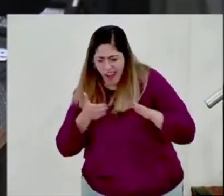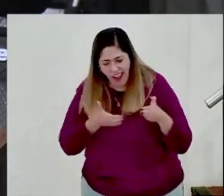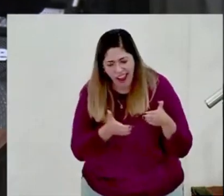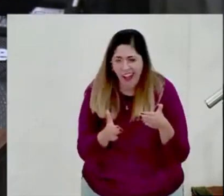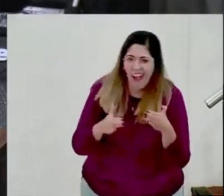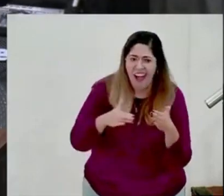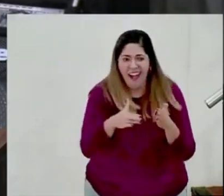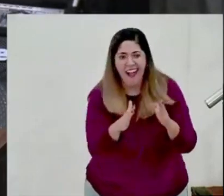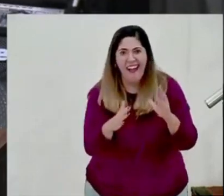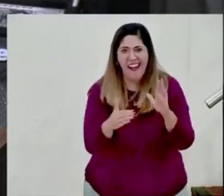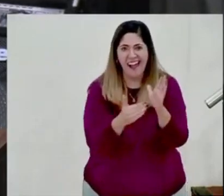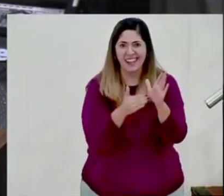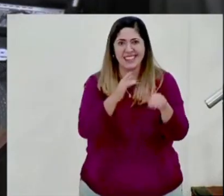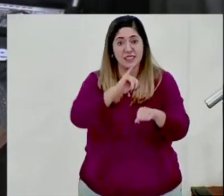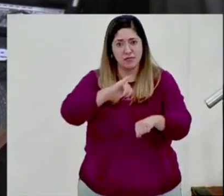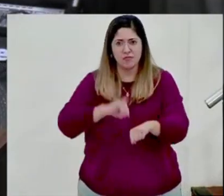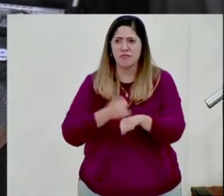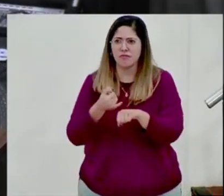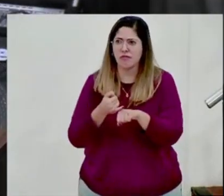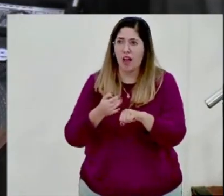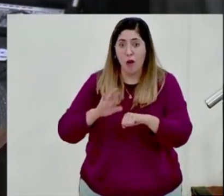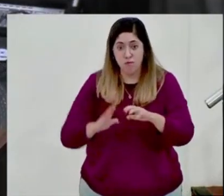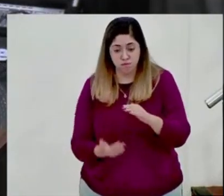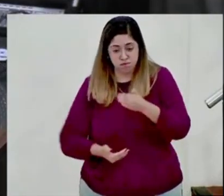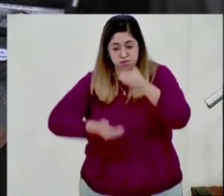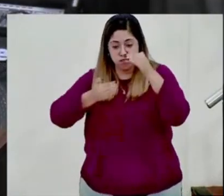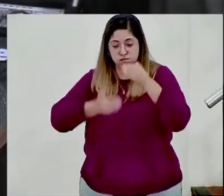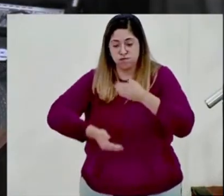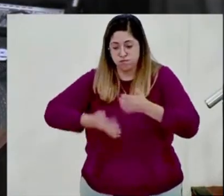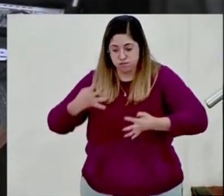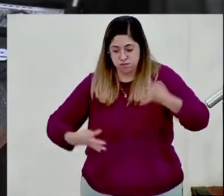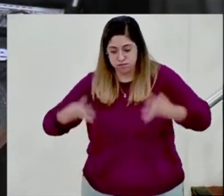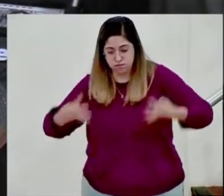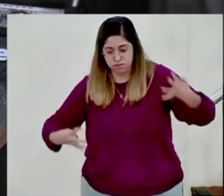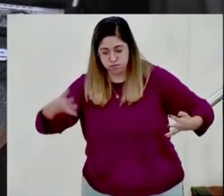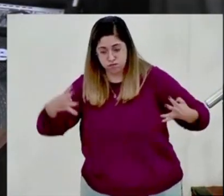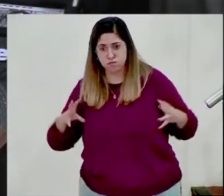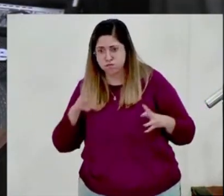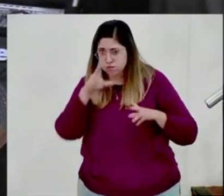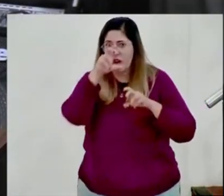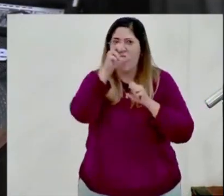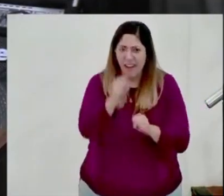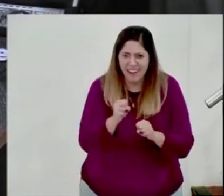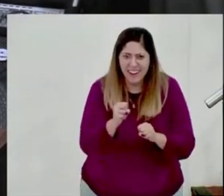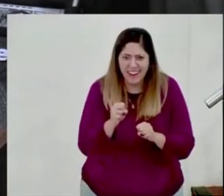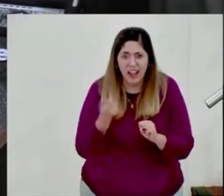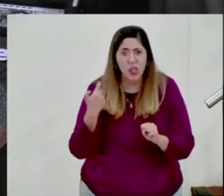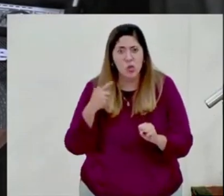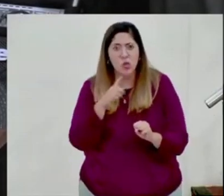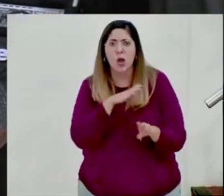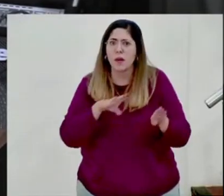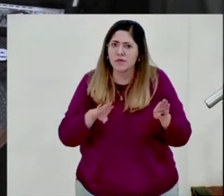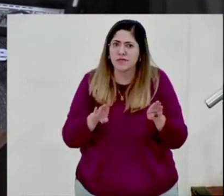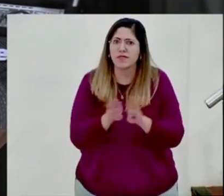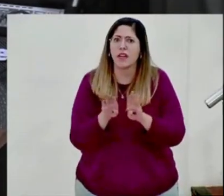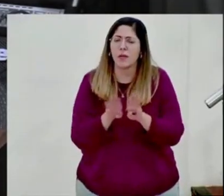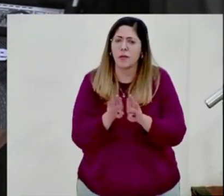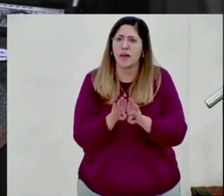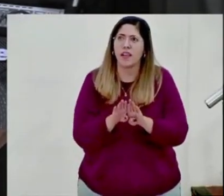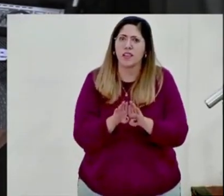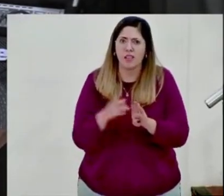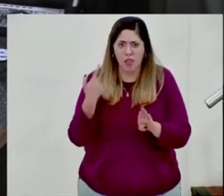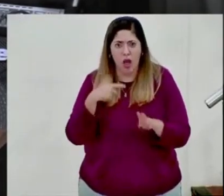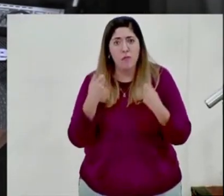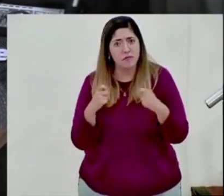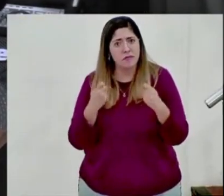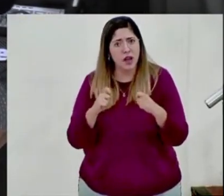orou. Não tenta Deus, não vai jogando assim, não, Deus vai resolver. Seja prudente, faça a sua parte.